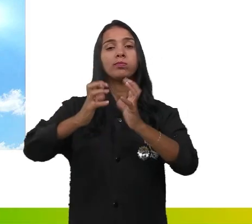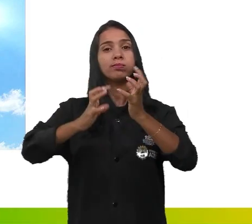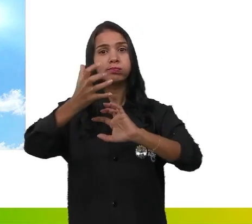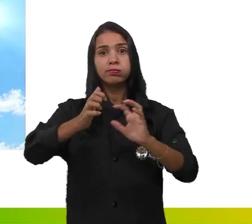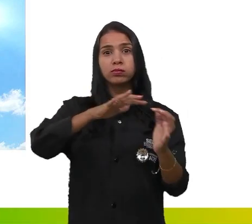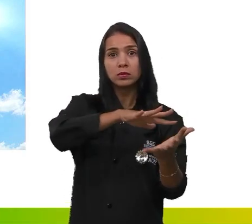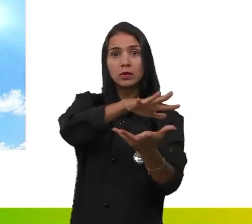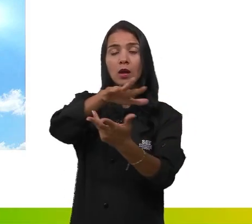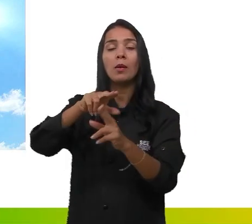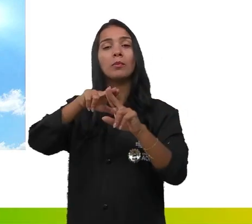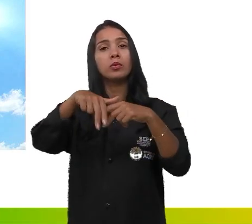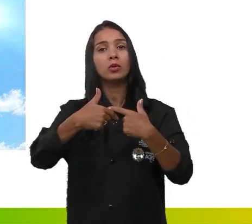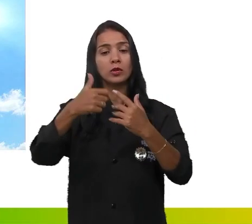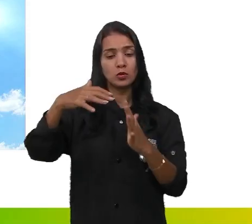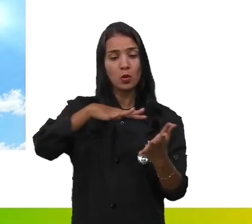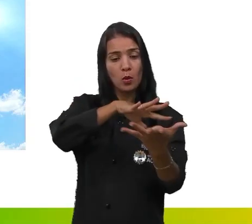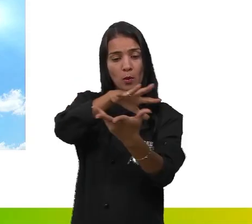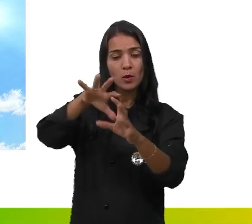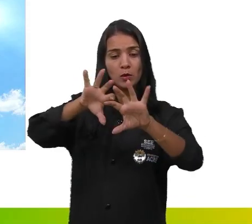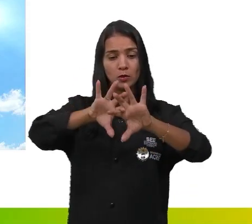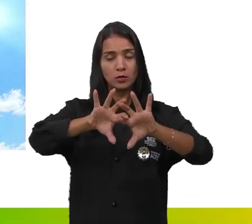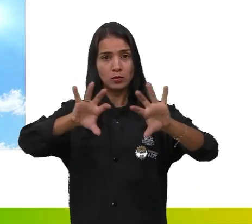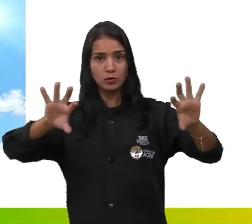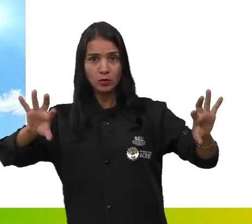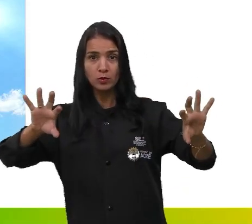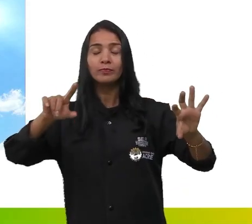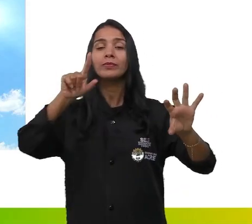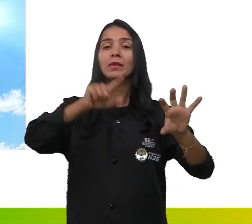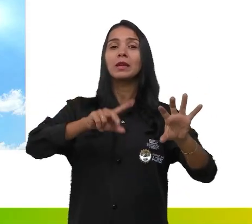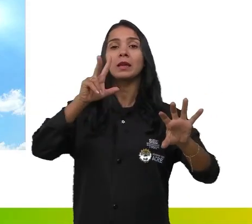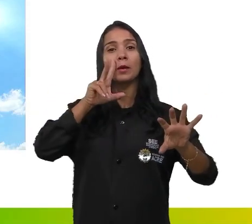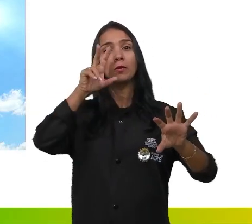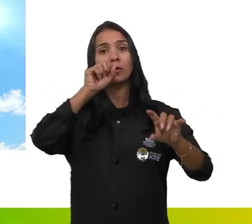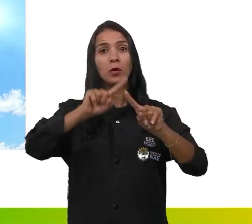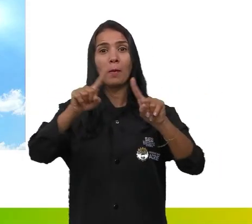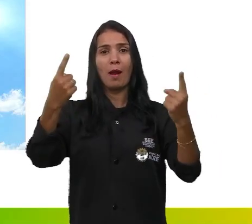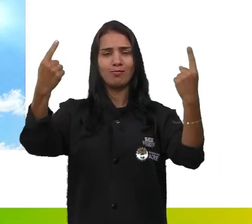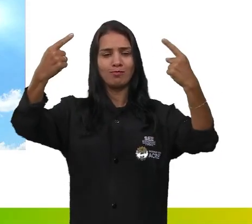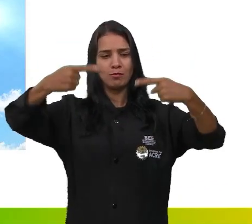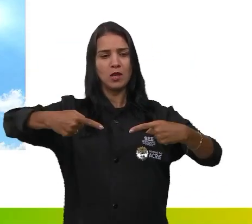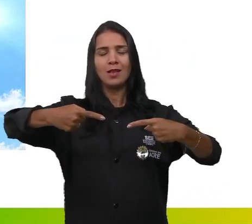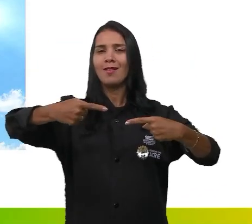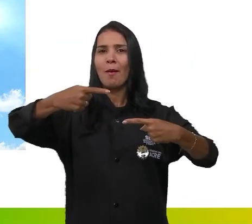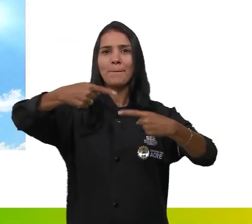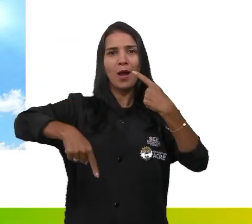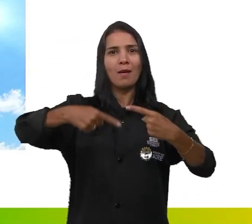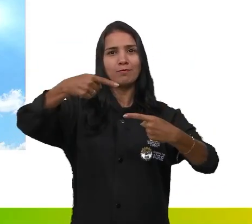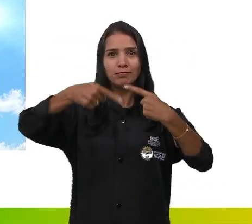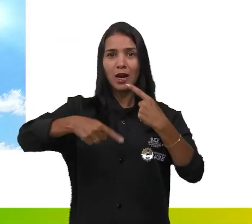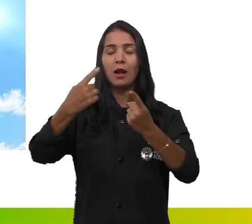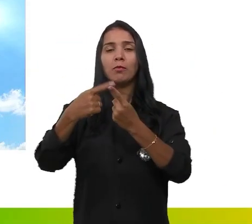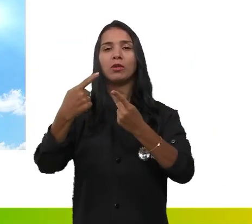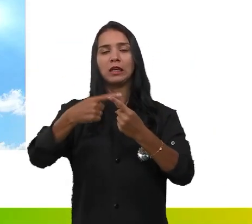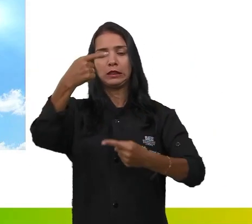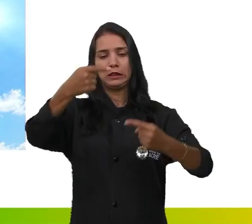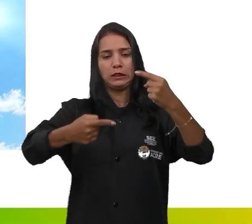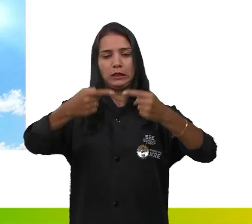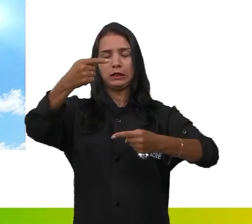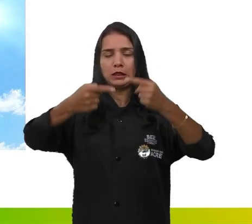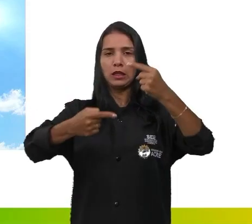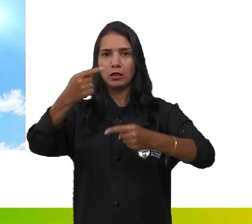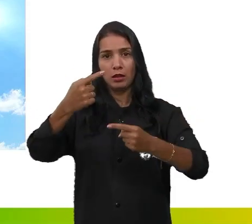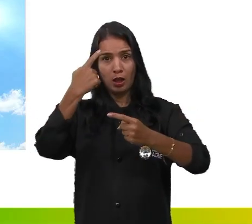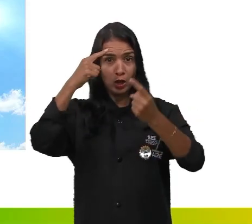entre duas grandes potências com ideologias opostas, ou seja, ideologias totalmente